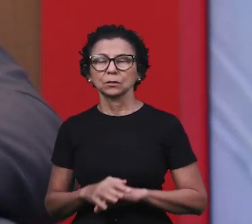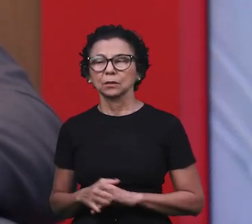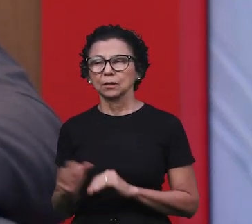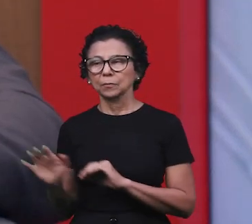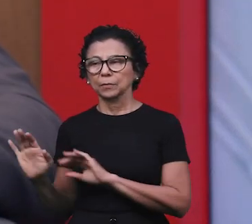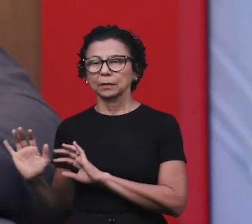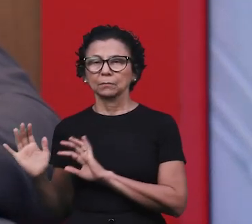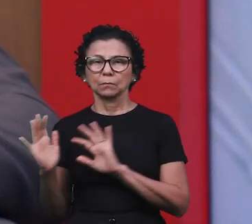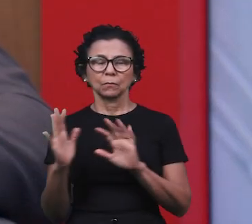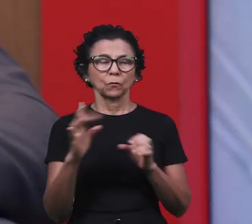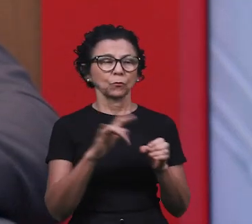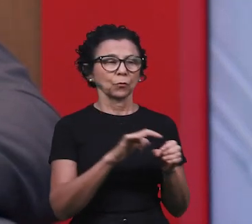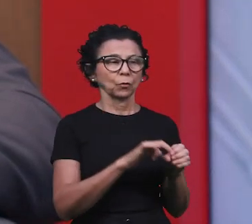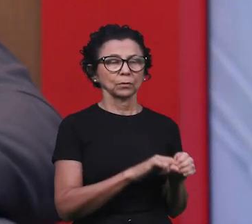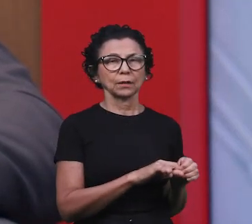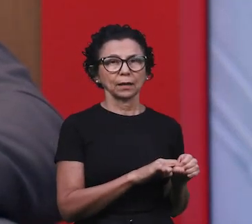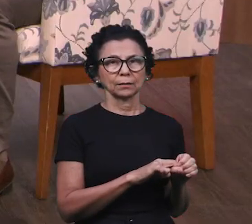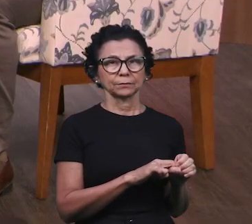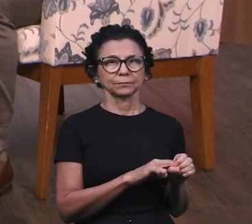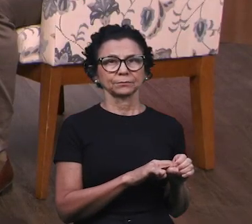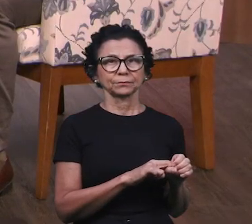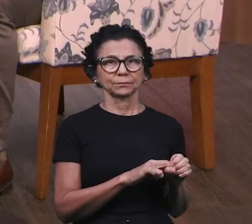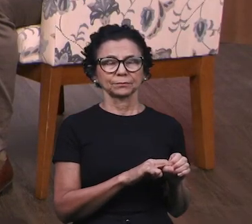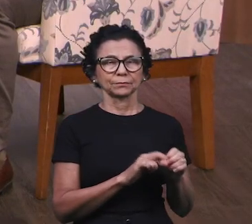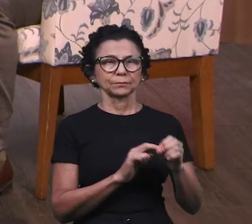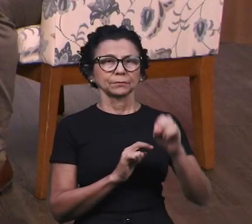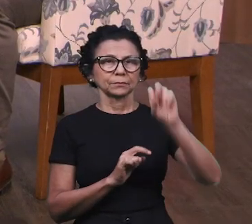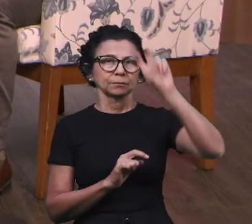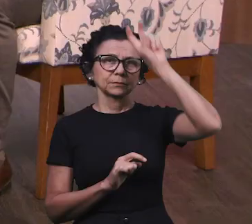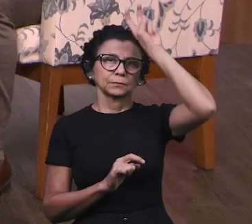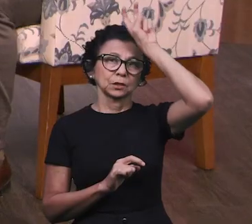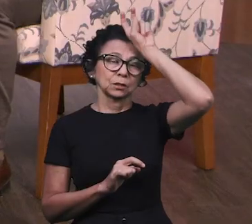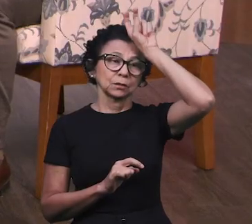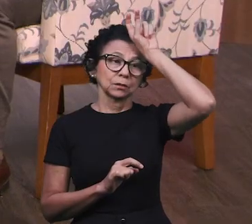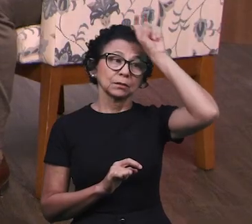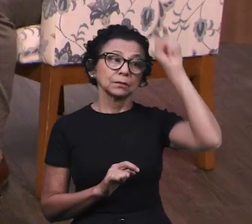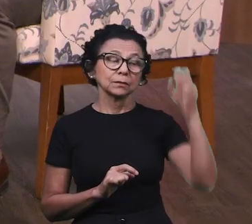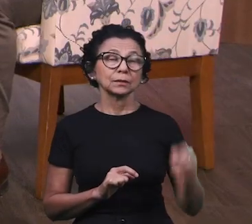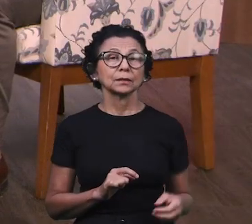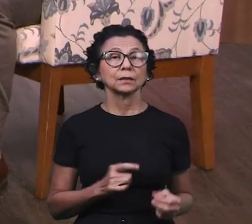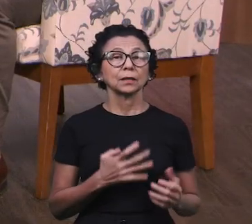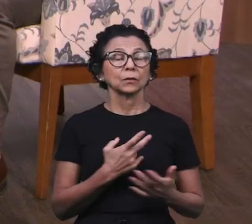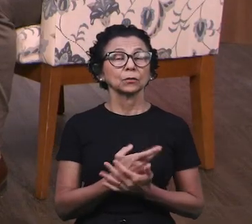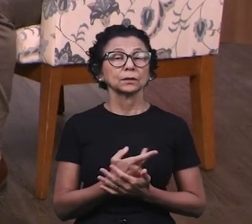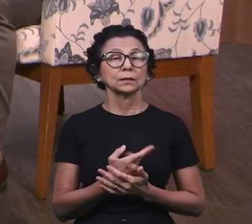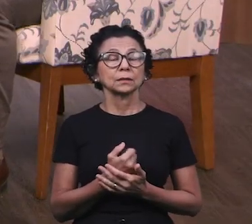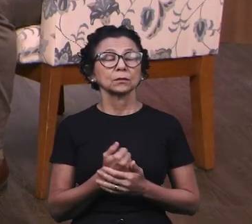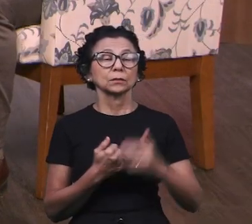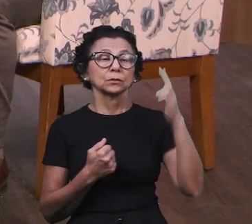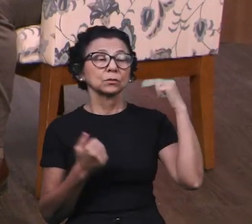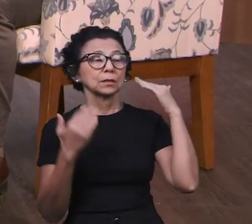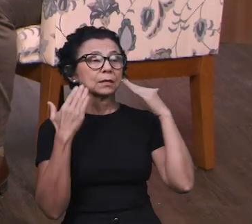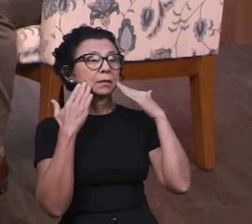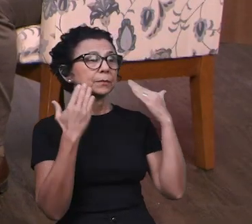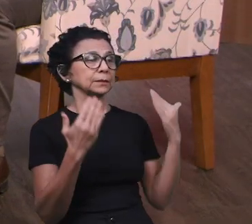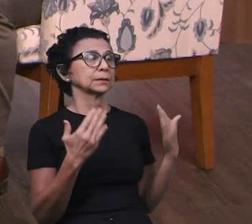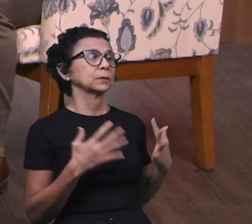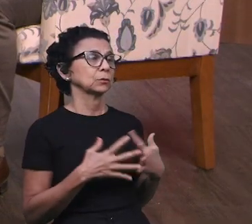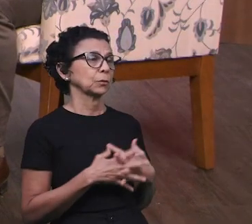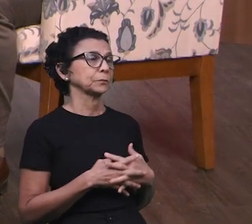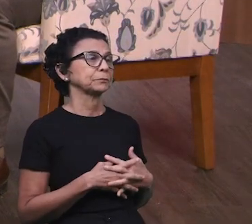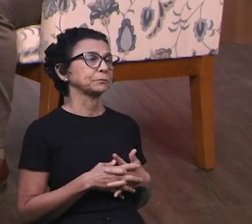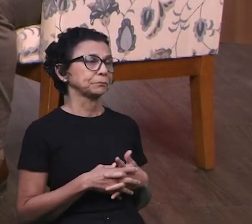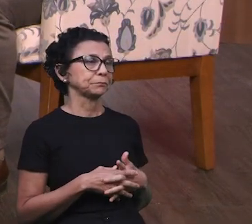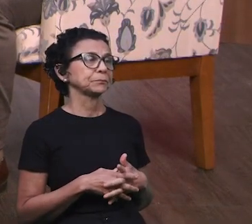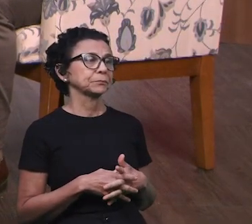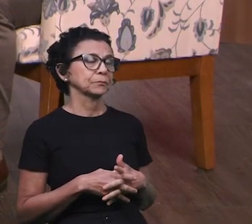voltar, tiveram que confessar. E foi nesse terceiro encontro que José se revelou a ele. José se revelou. E agora, só diante do Pai.